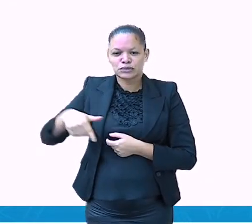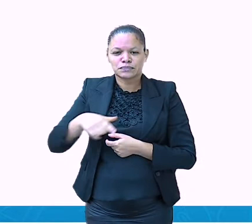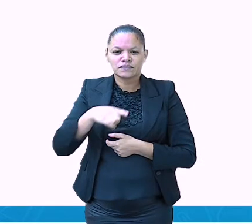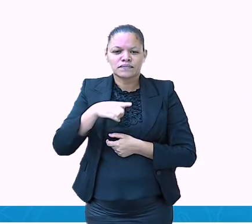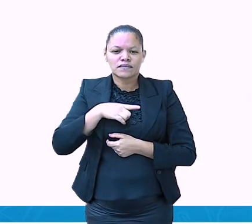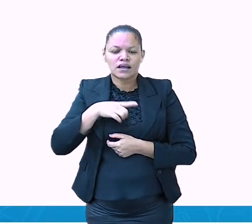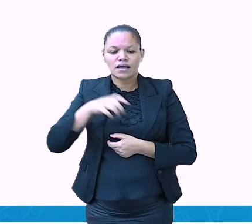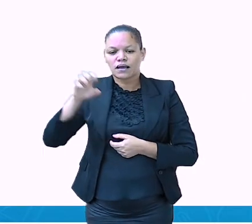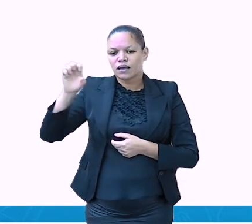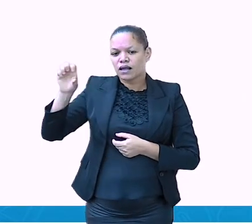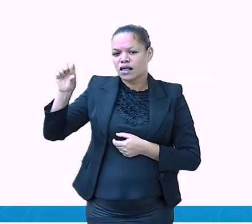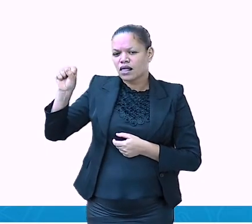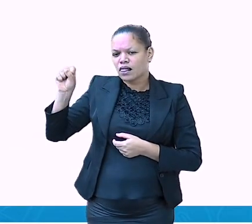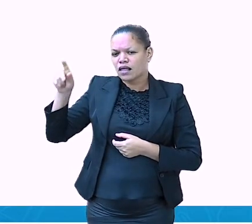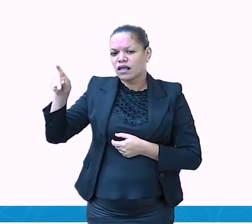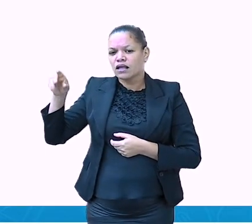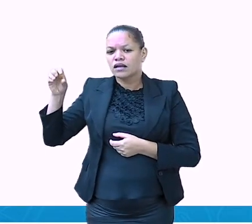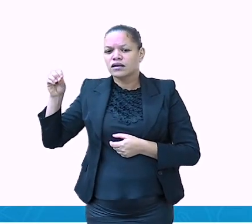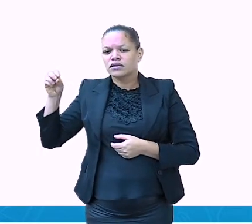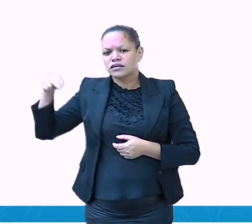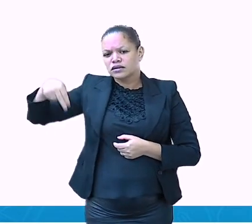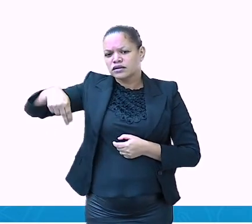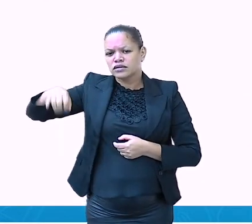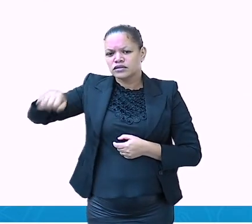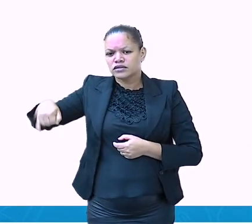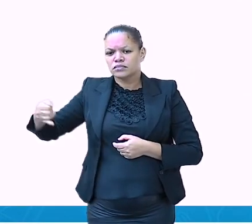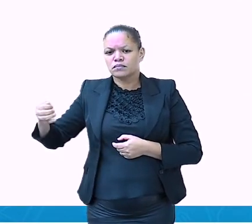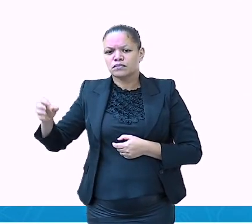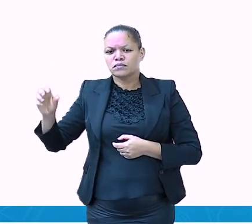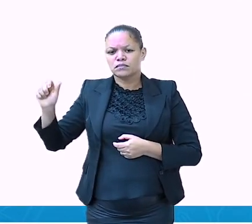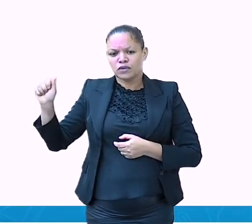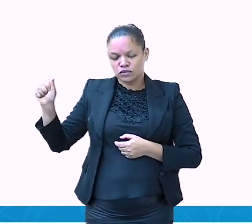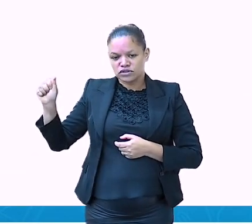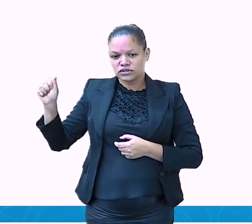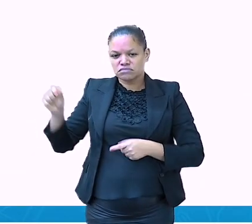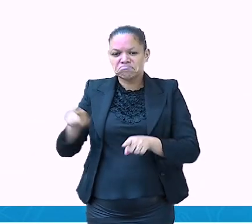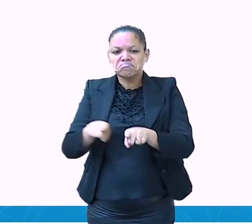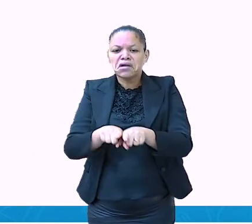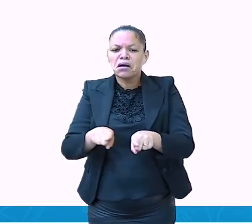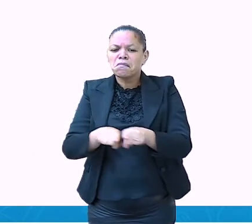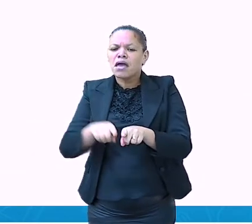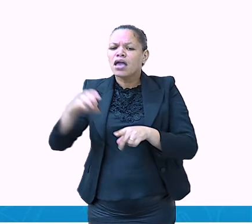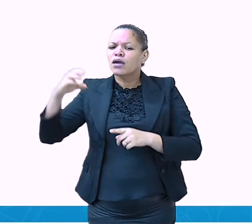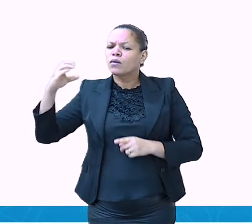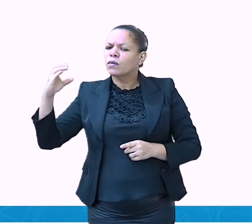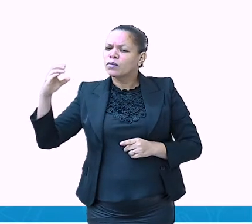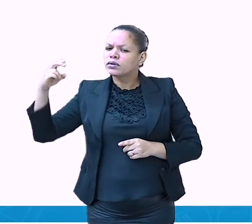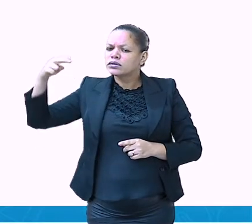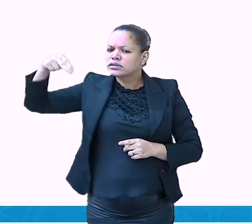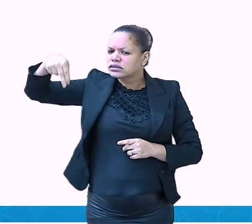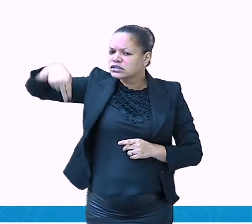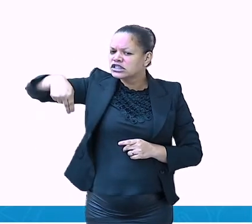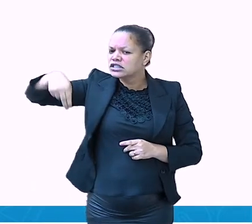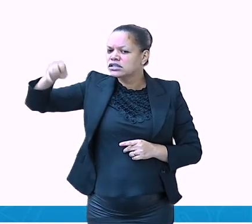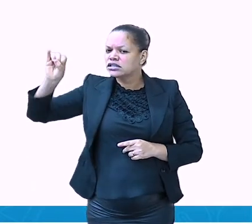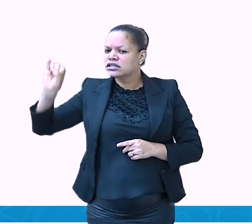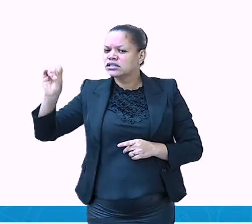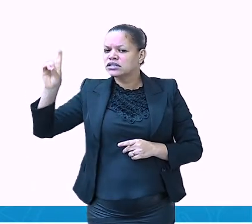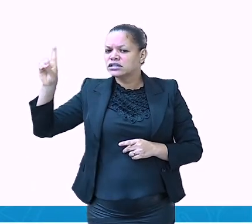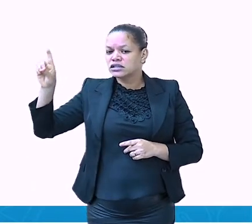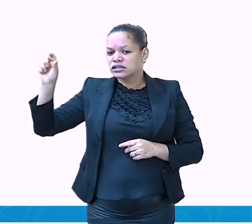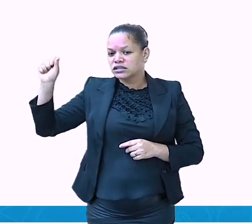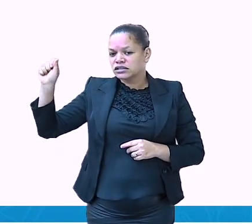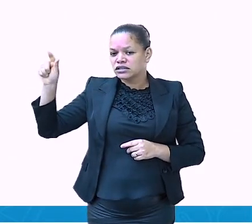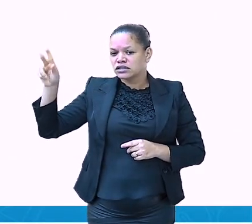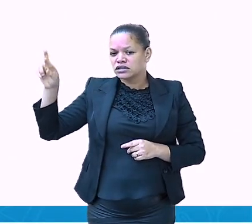órgãos. Temos os quinidários, que tem aquela toxina de defesa e ataque.